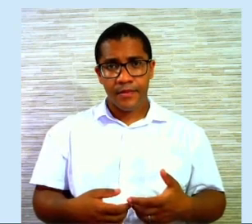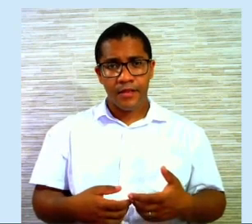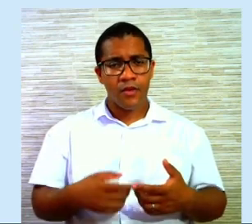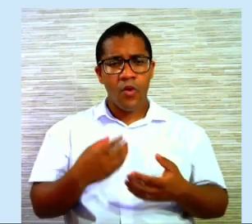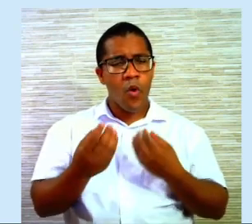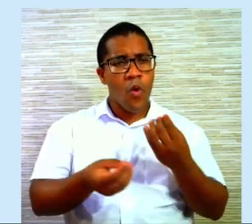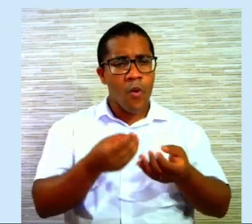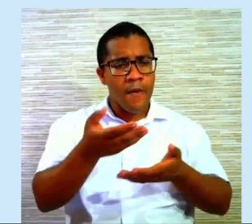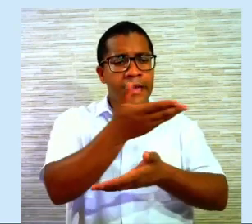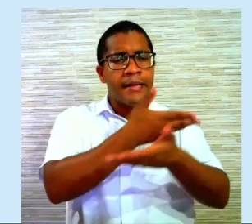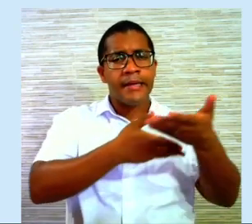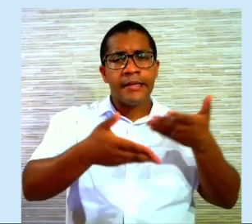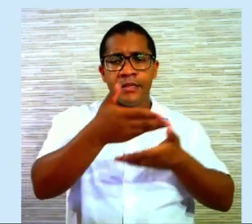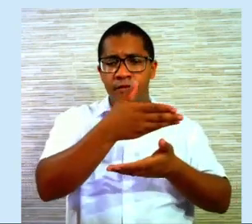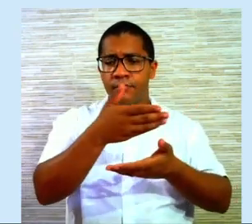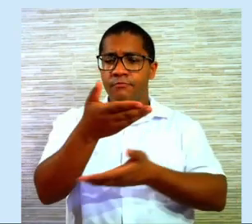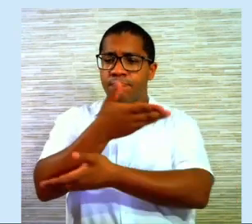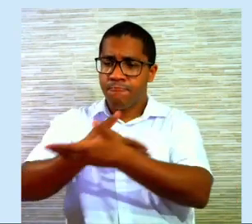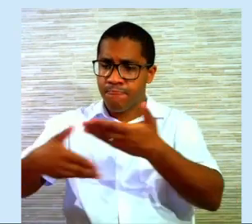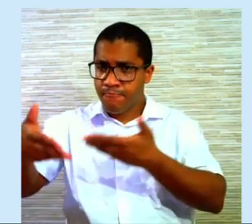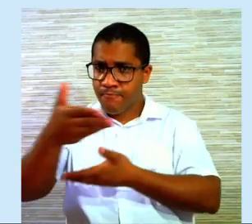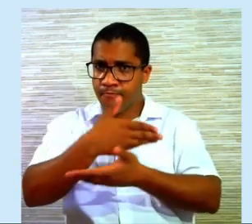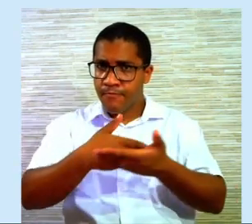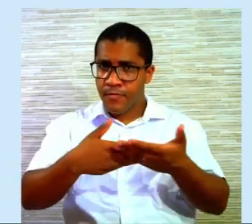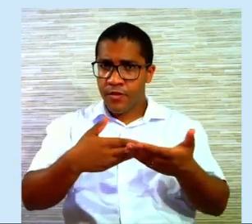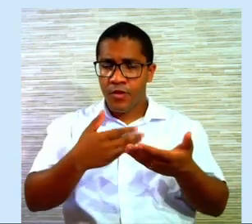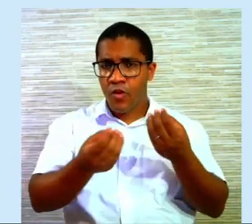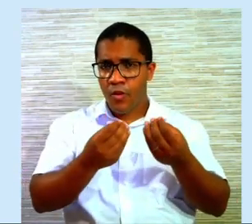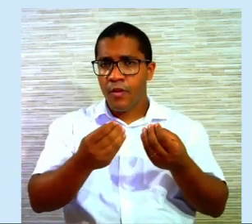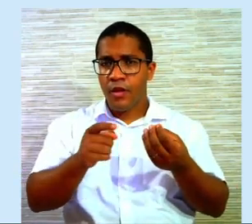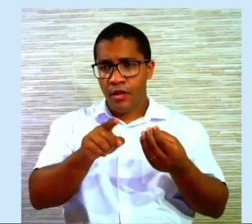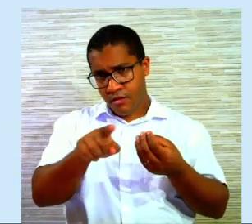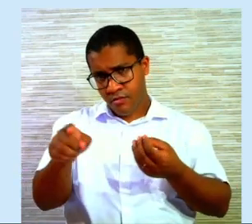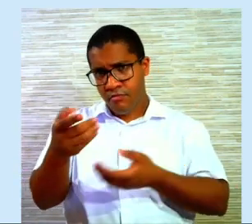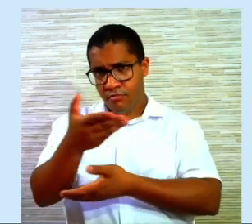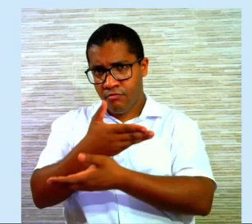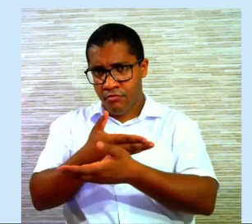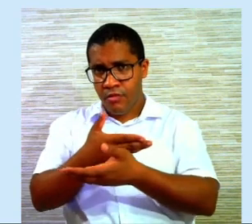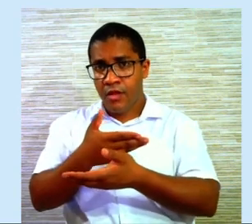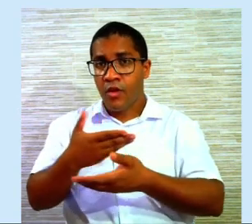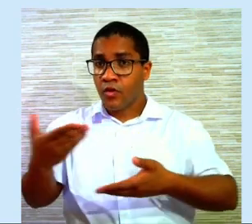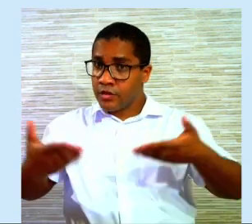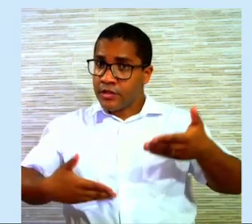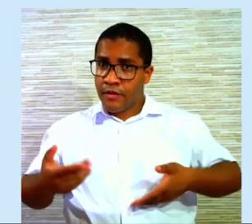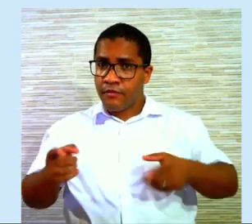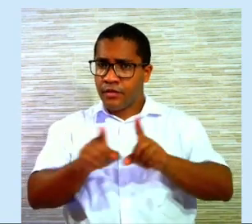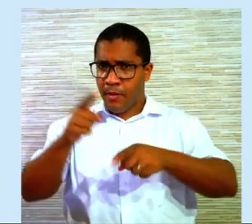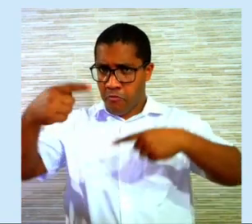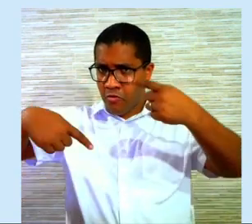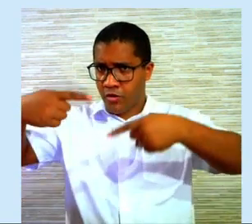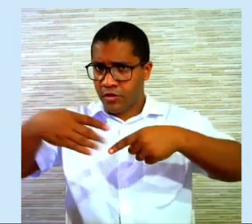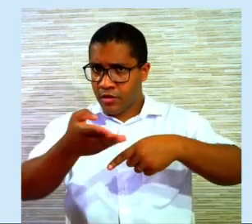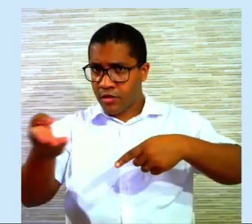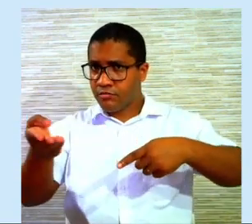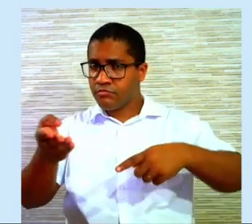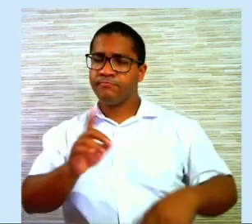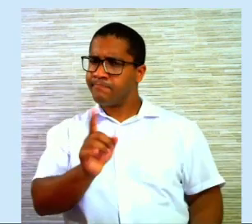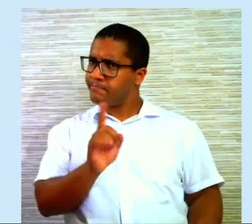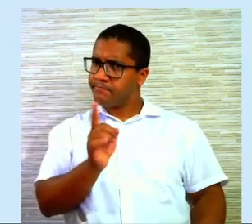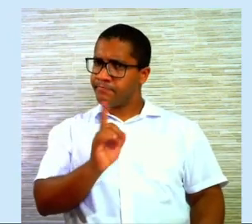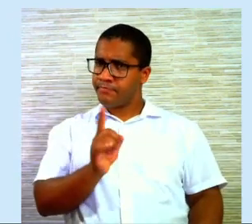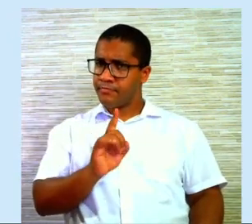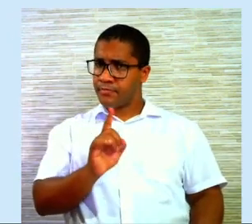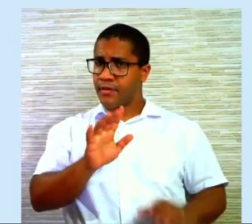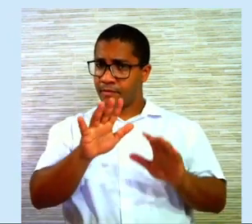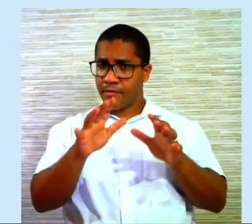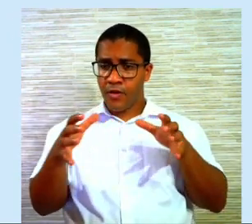de relação social e produtiva. Ou seja, os servos também não participavam da vida política.